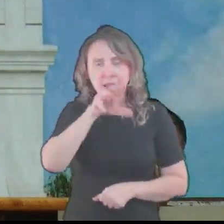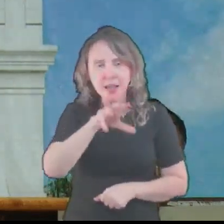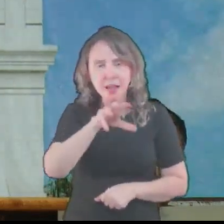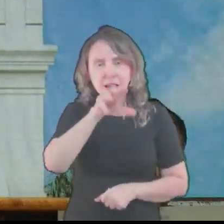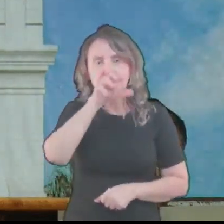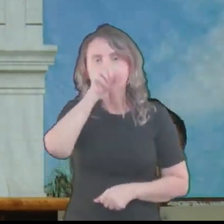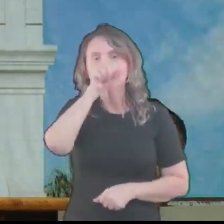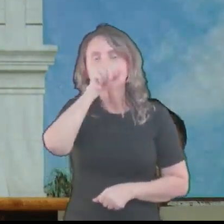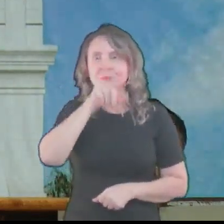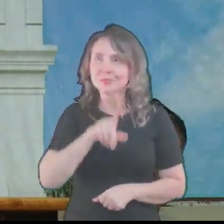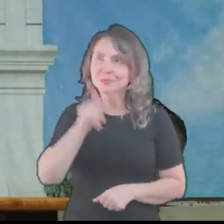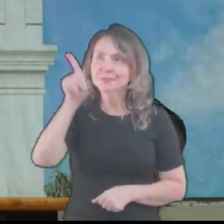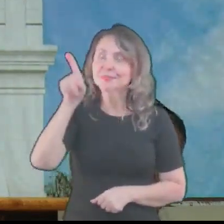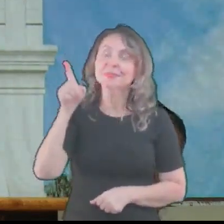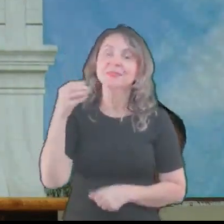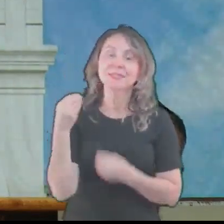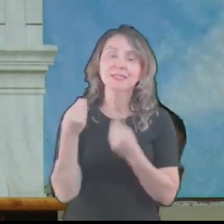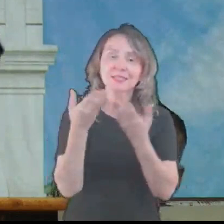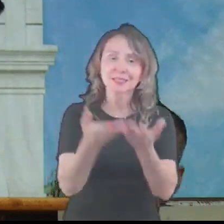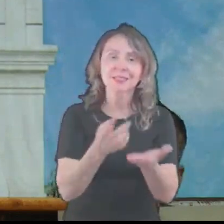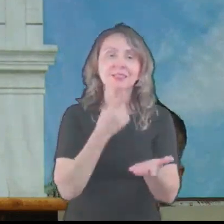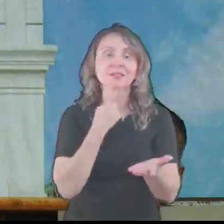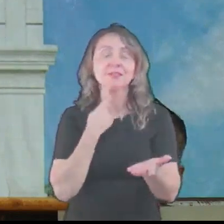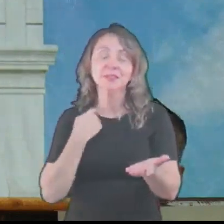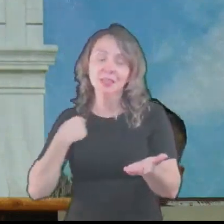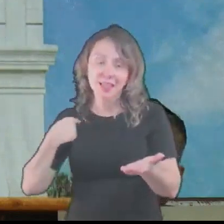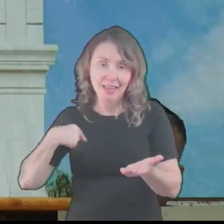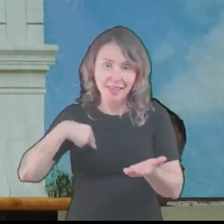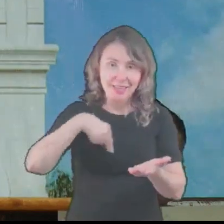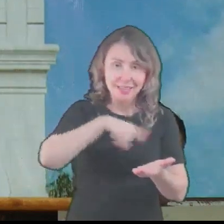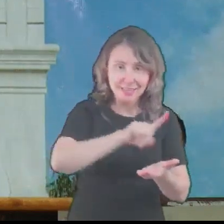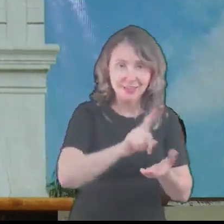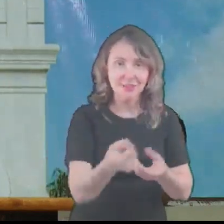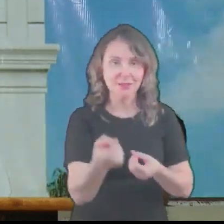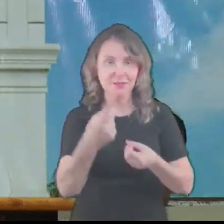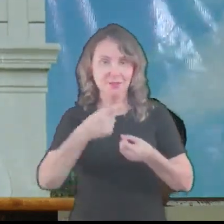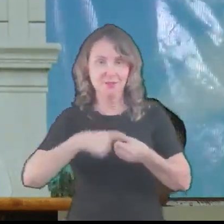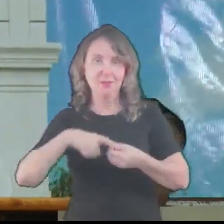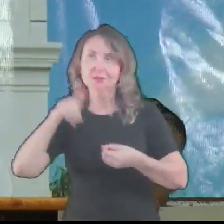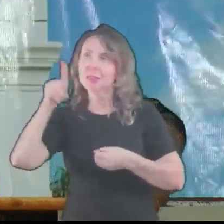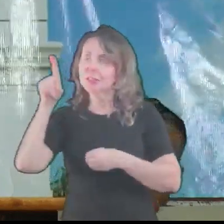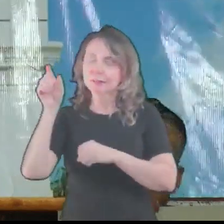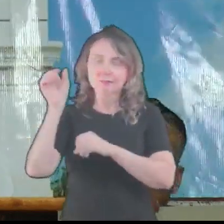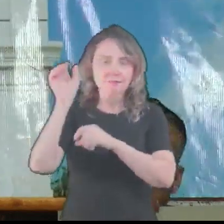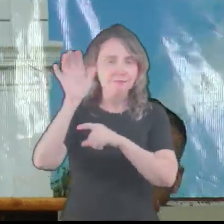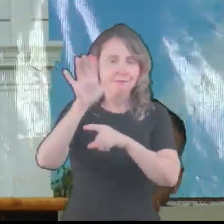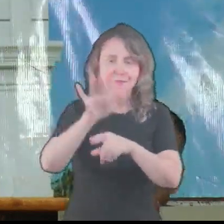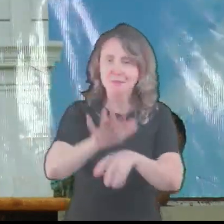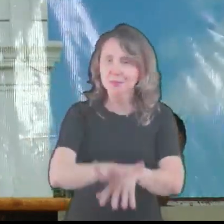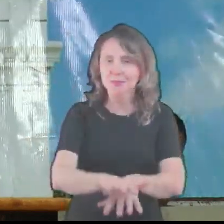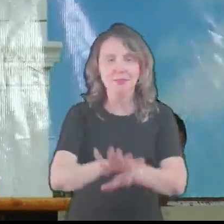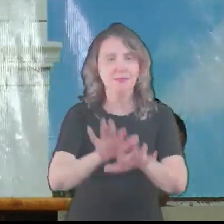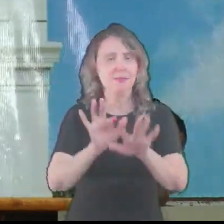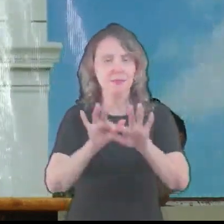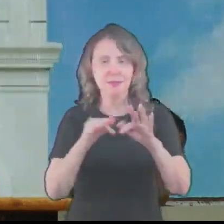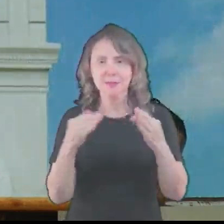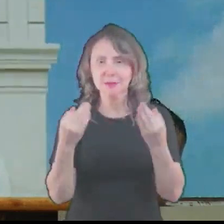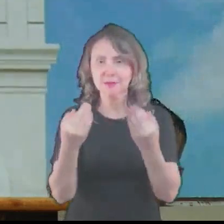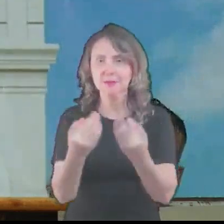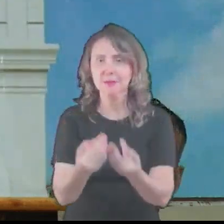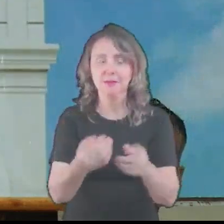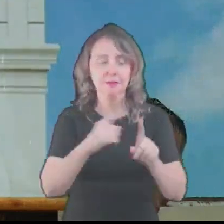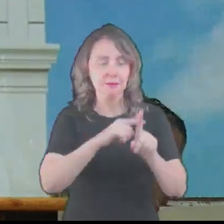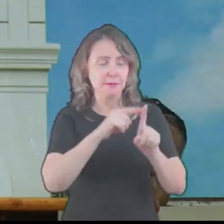dá a vontade de ir e de vir. Ele é grande porque levanta a tua família. Ele é grande porque abre a madre da